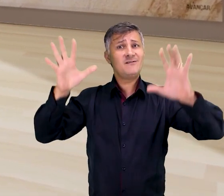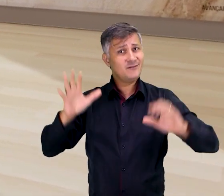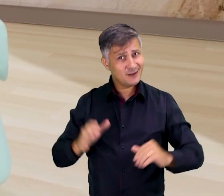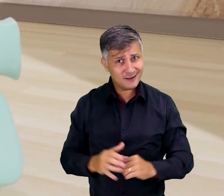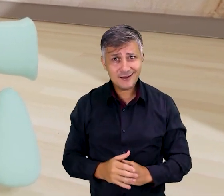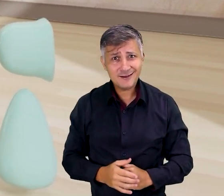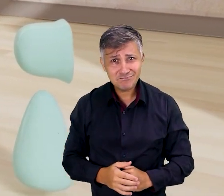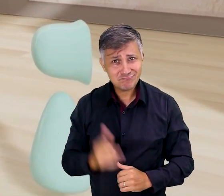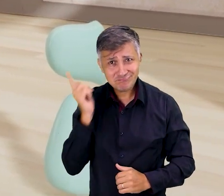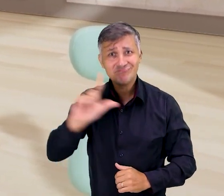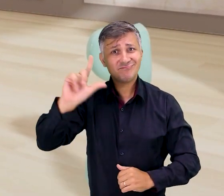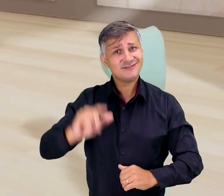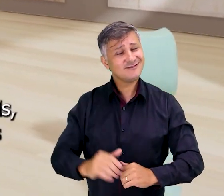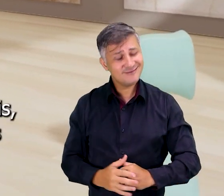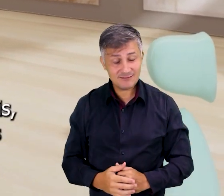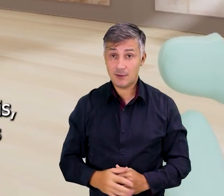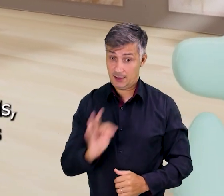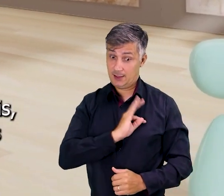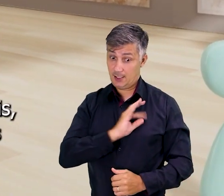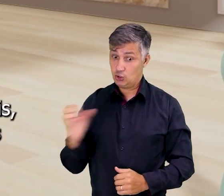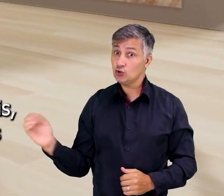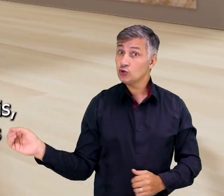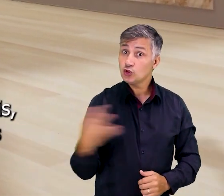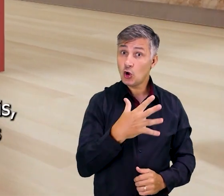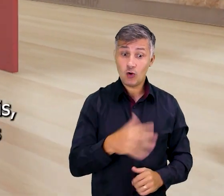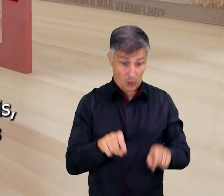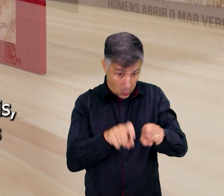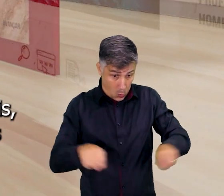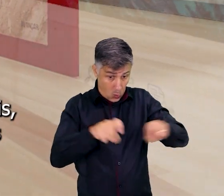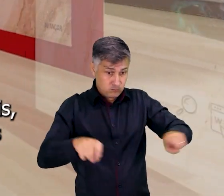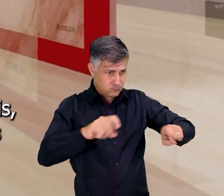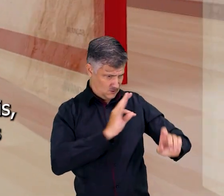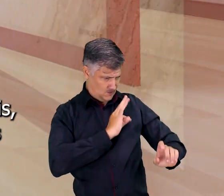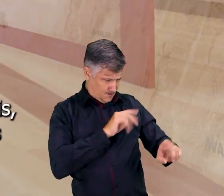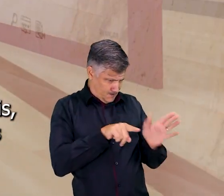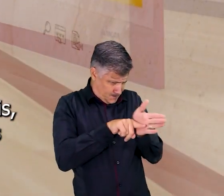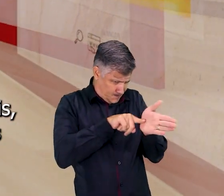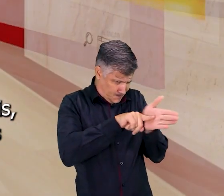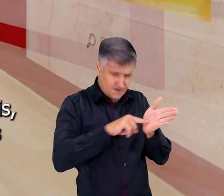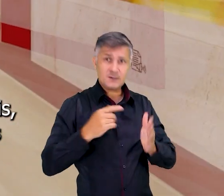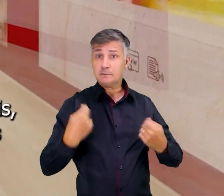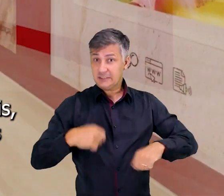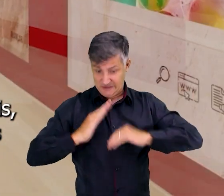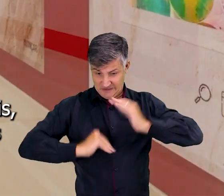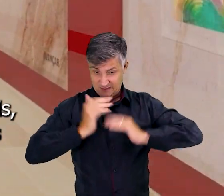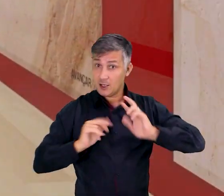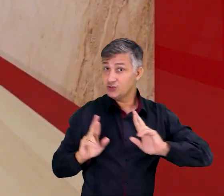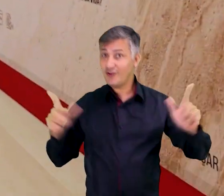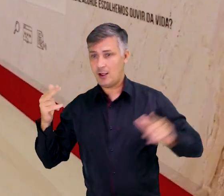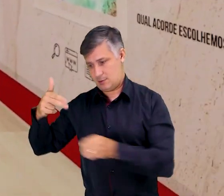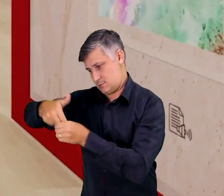ficar presa em um suporte. Com novas técnicas, mais computacionais, que requerem competências